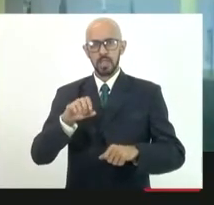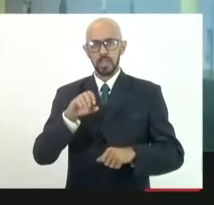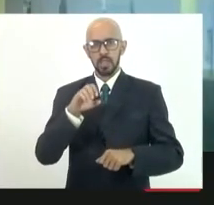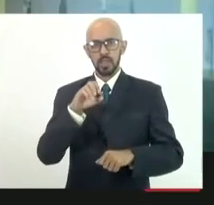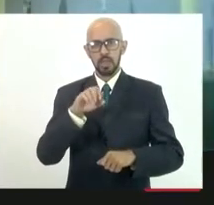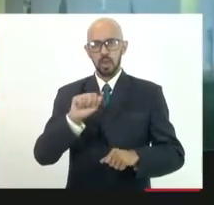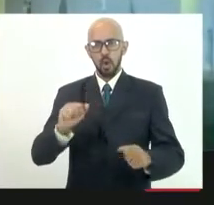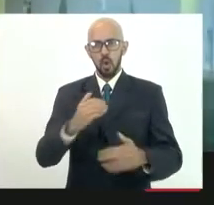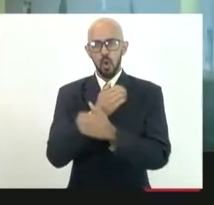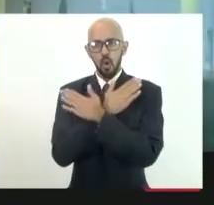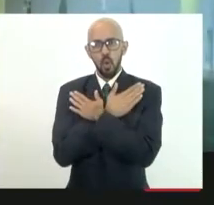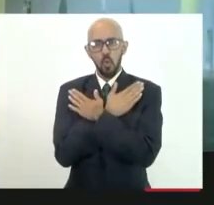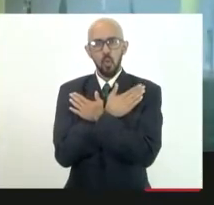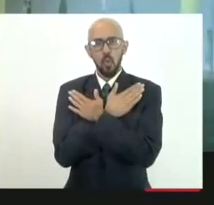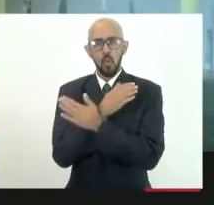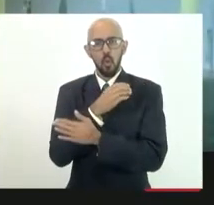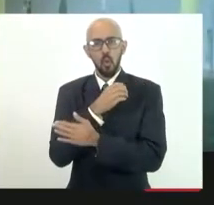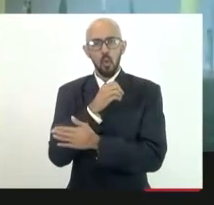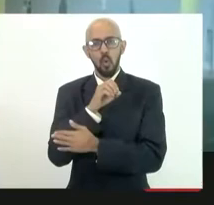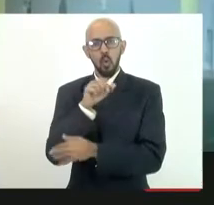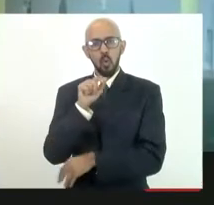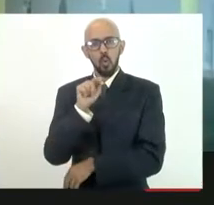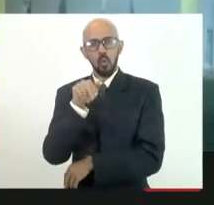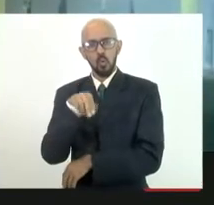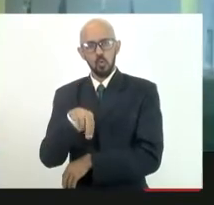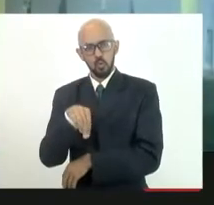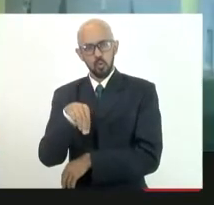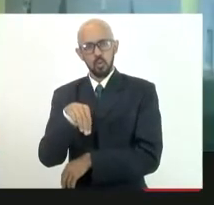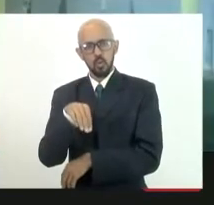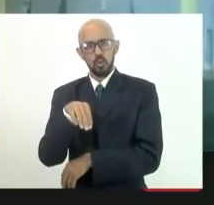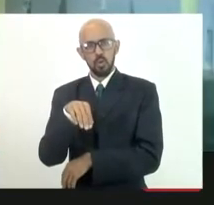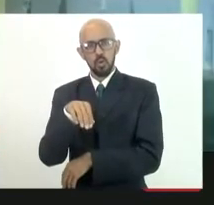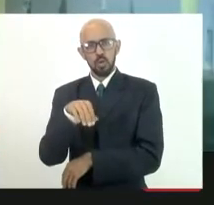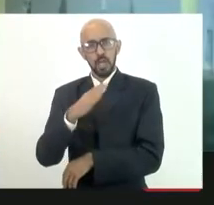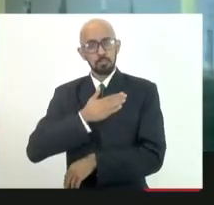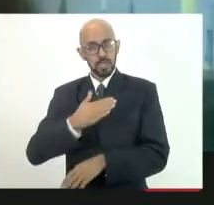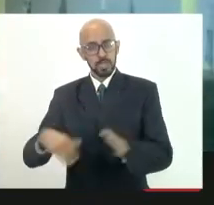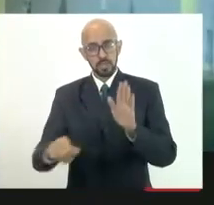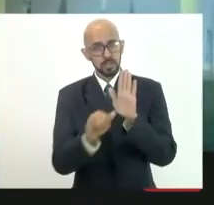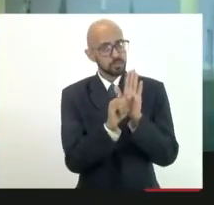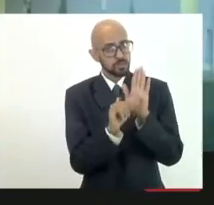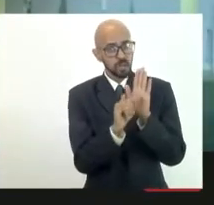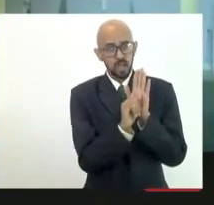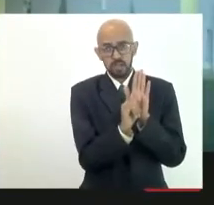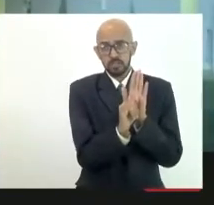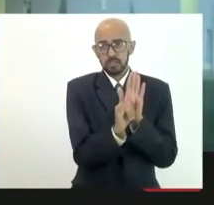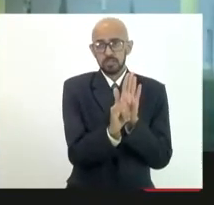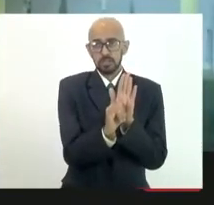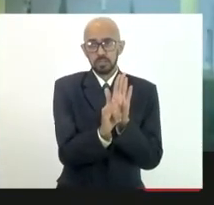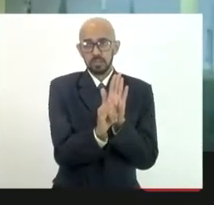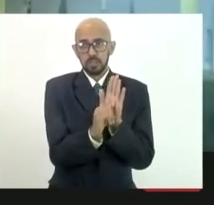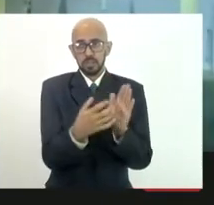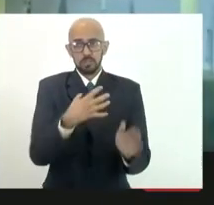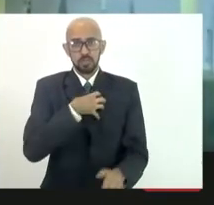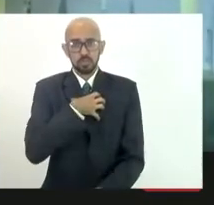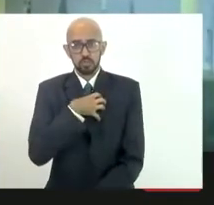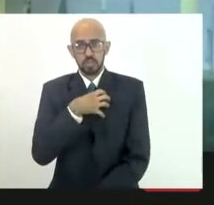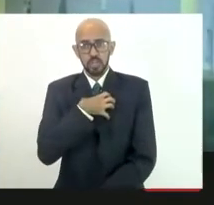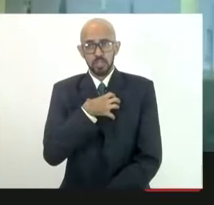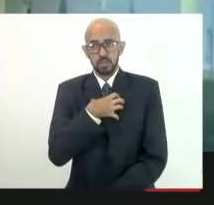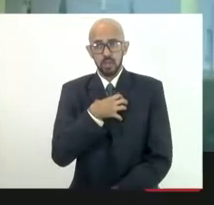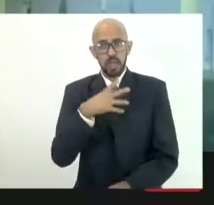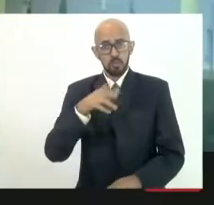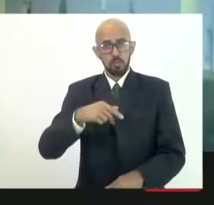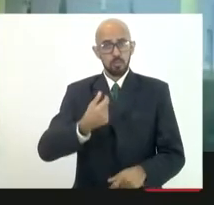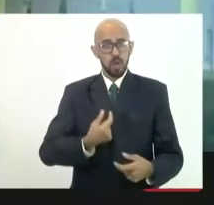Mas qual é a diferença de eu estar com meus trajes, que é a minha identidade, com os outros que estão com o seu terno, com sua gravata?